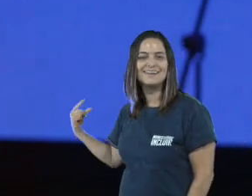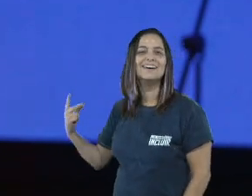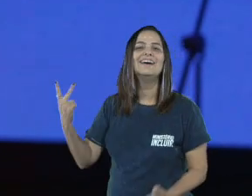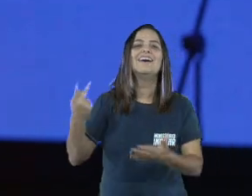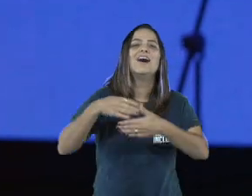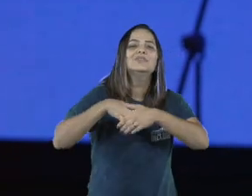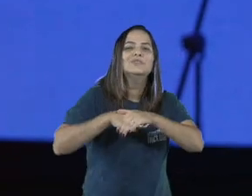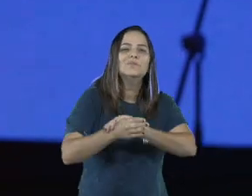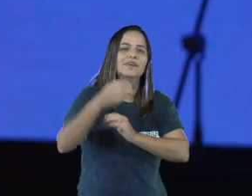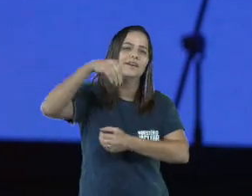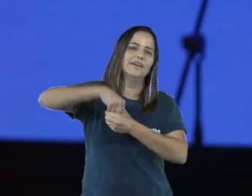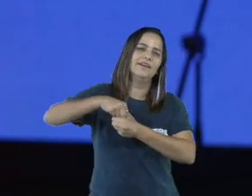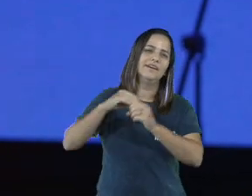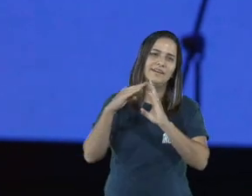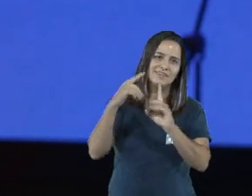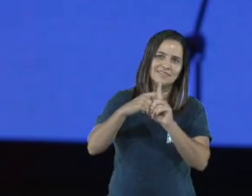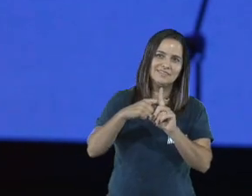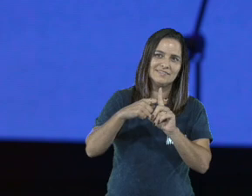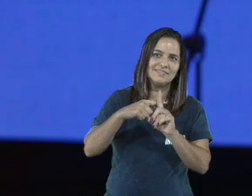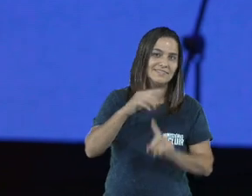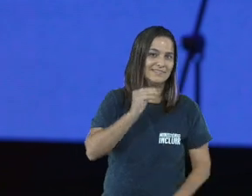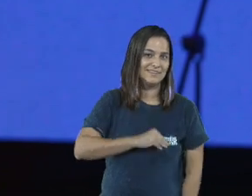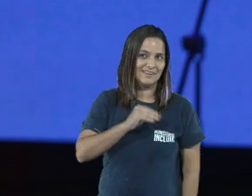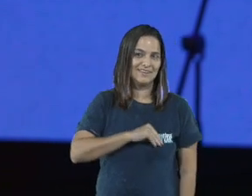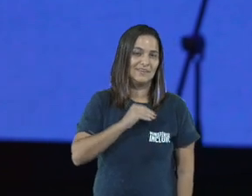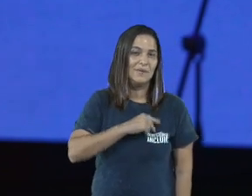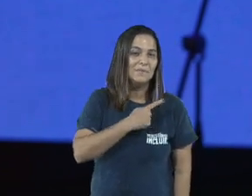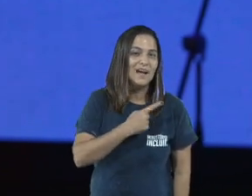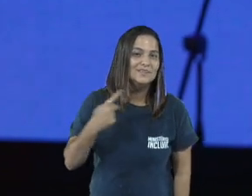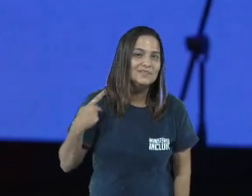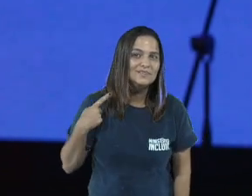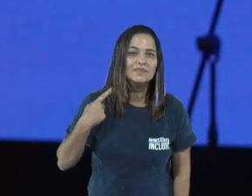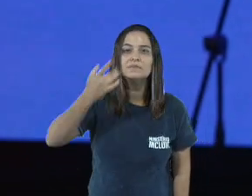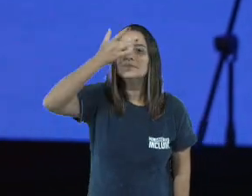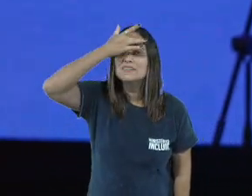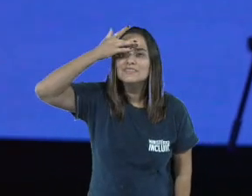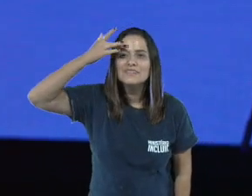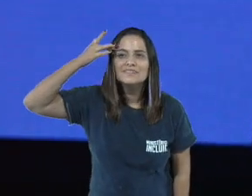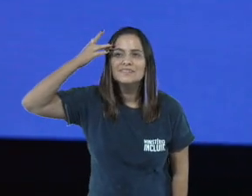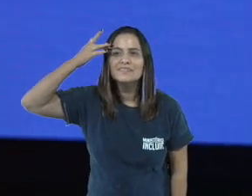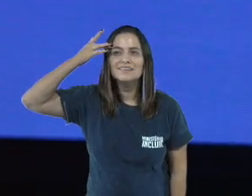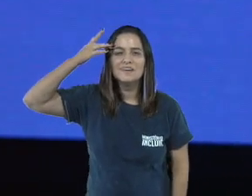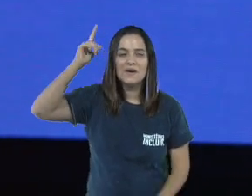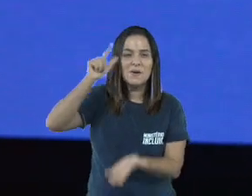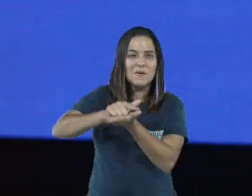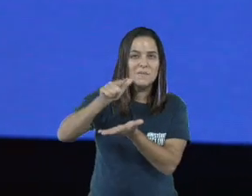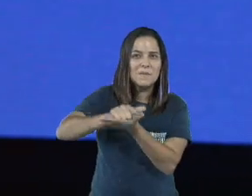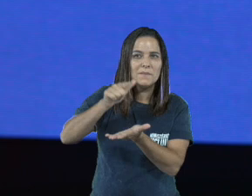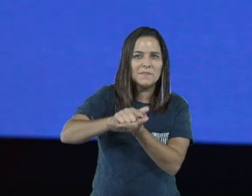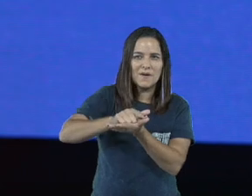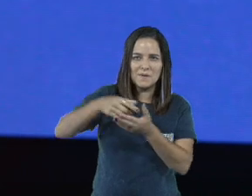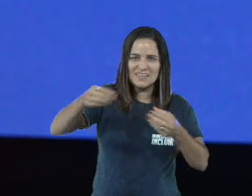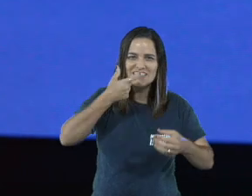é dessa época e fizemos com o meu pai muitas vezes meu irmão fiquei em tecido com isso é humilhante o